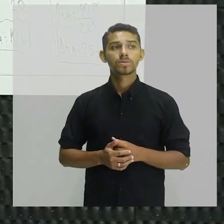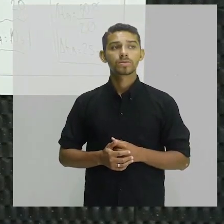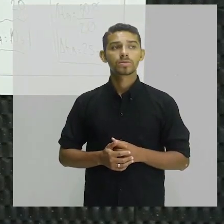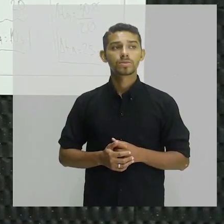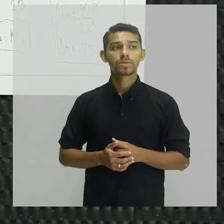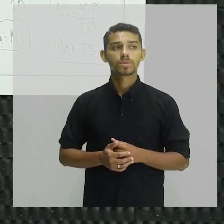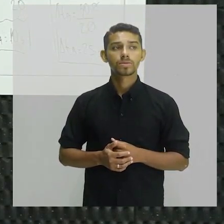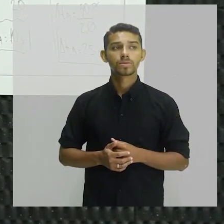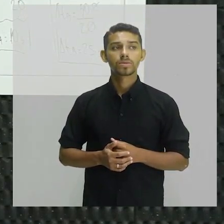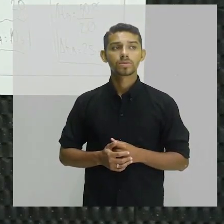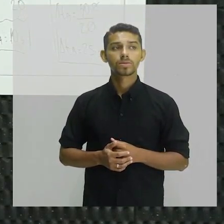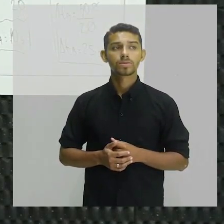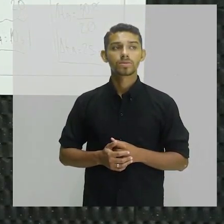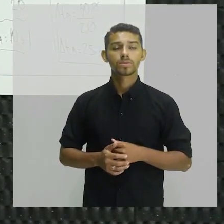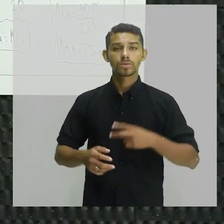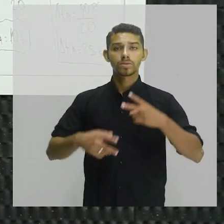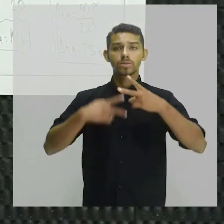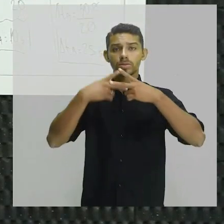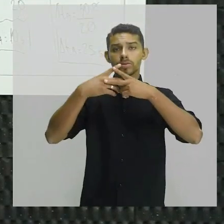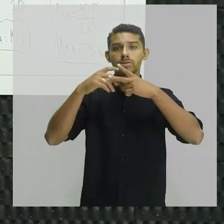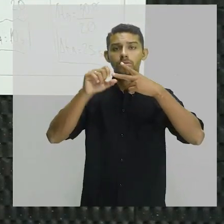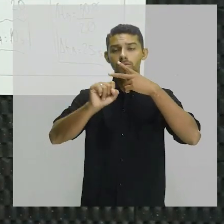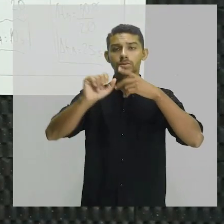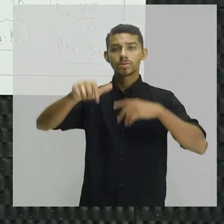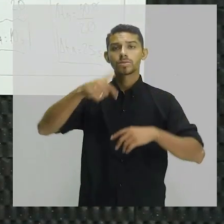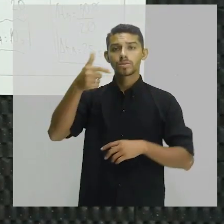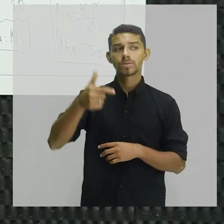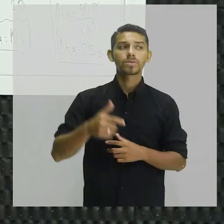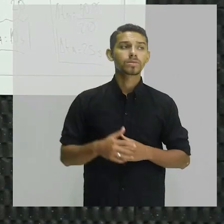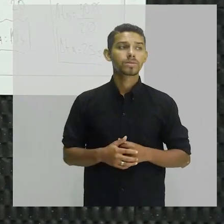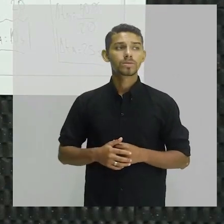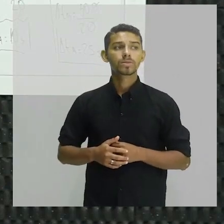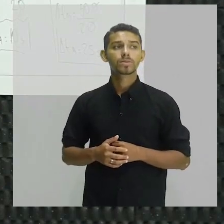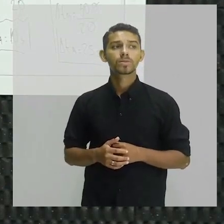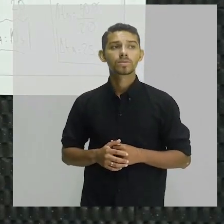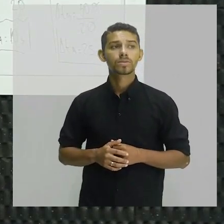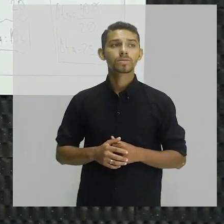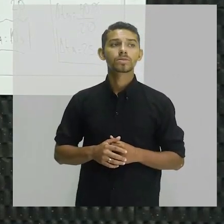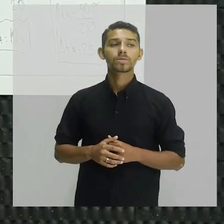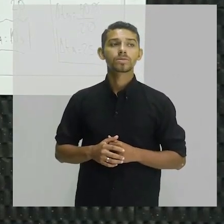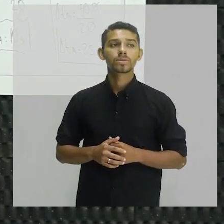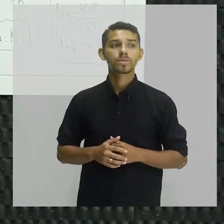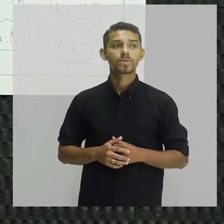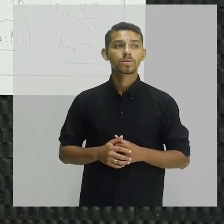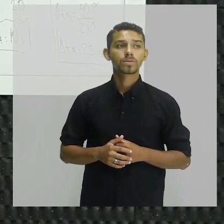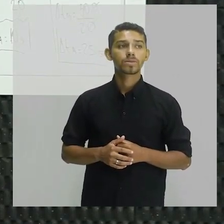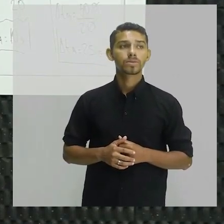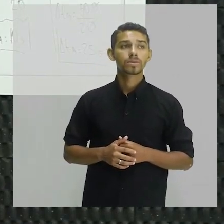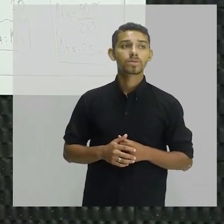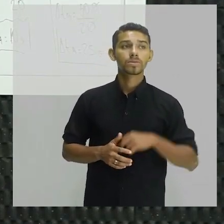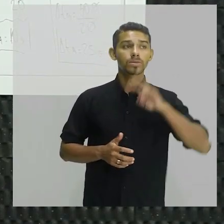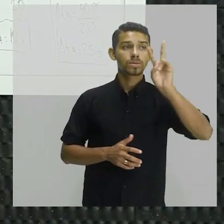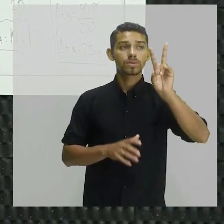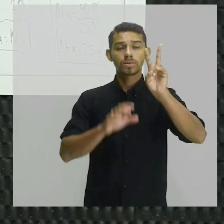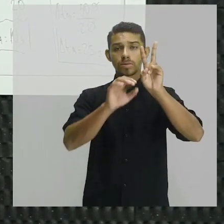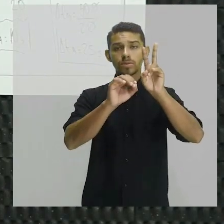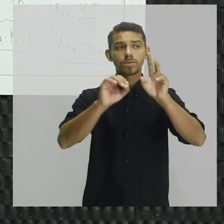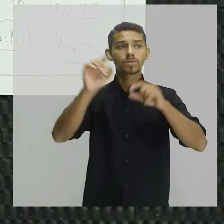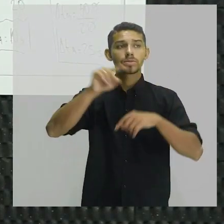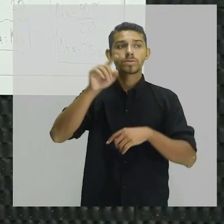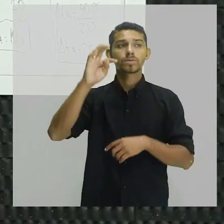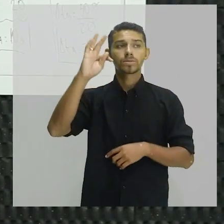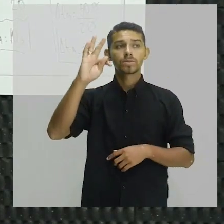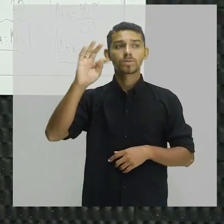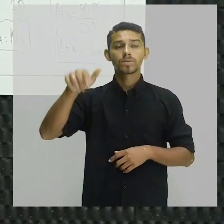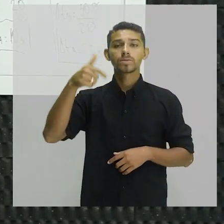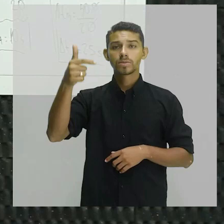vou chamar aqui de ΔS2, foi o espaço que ele percorreu, vai ser o quê? Ó? Velocidade inicial vezes o